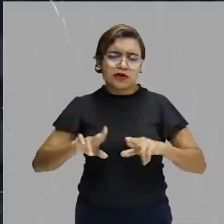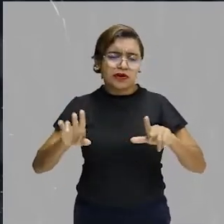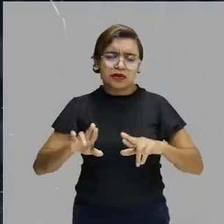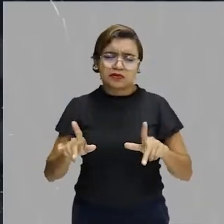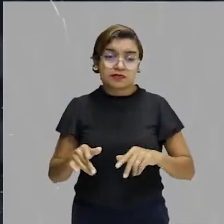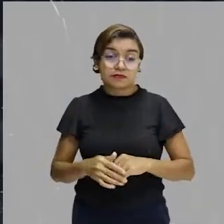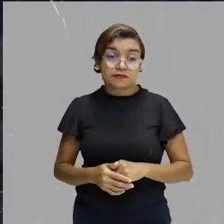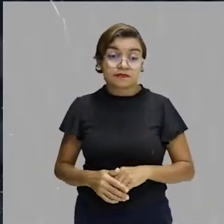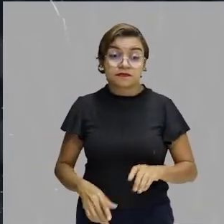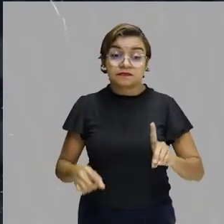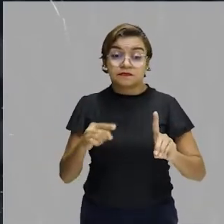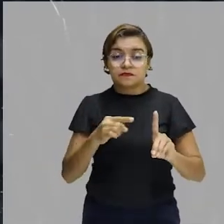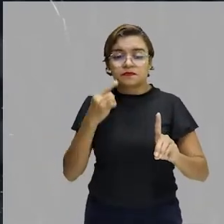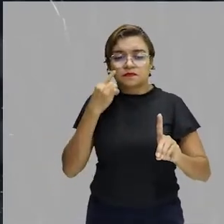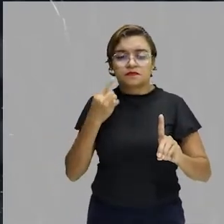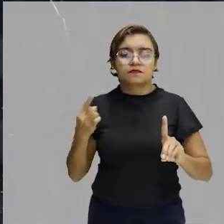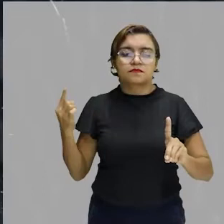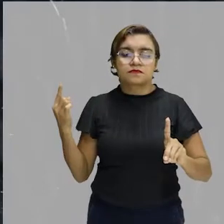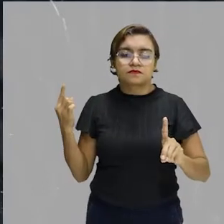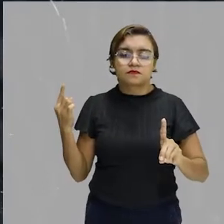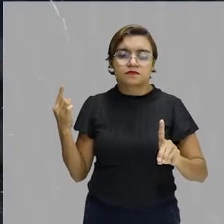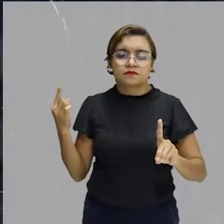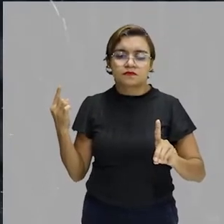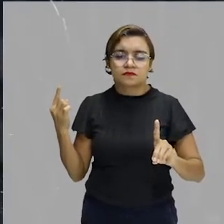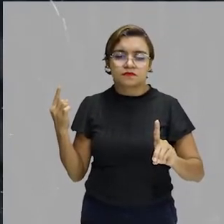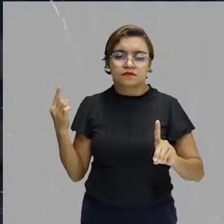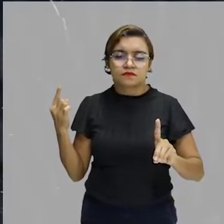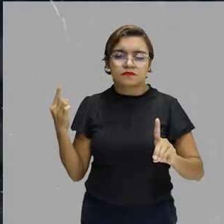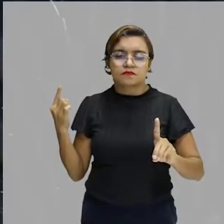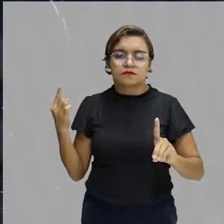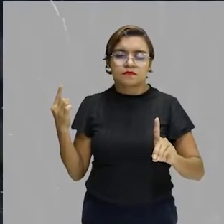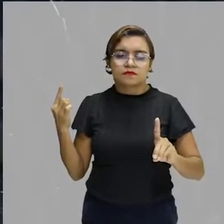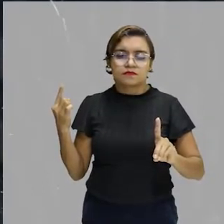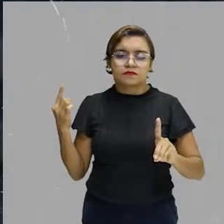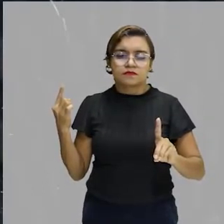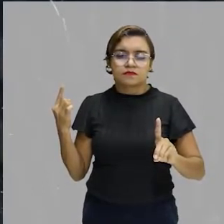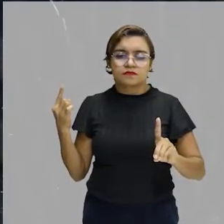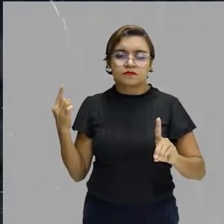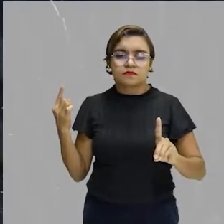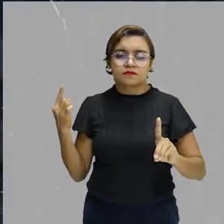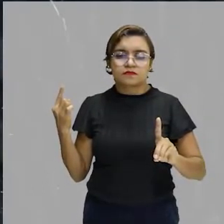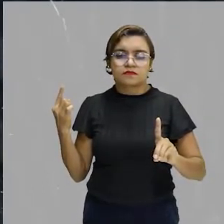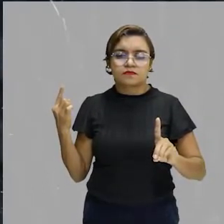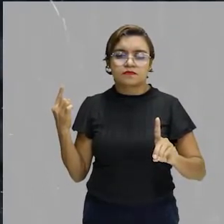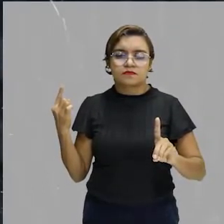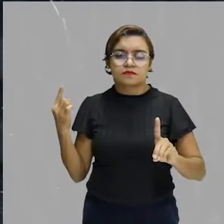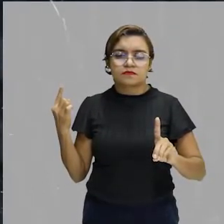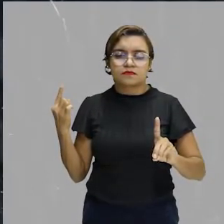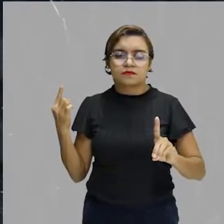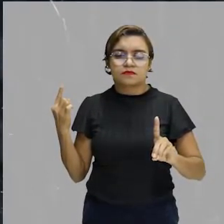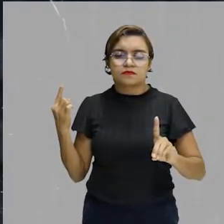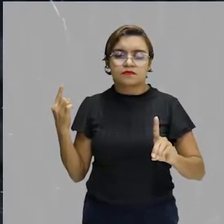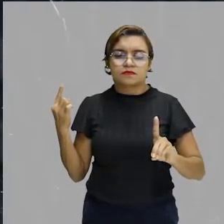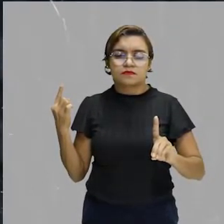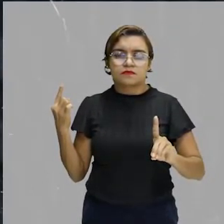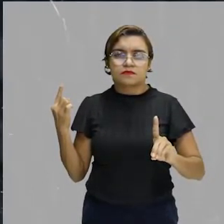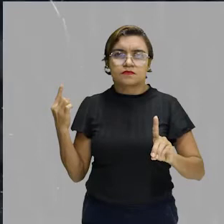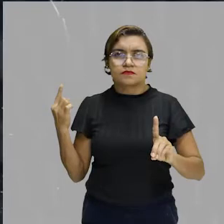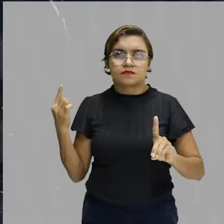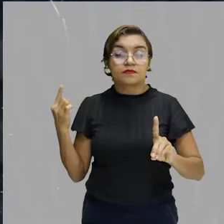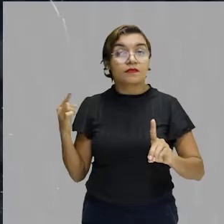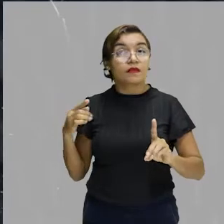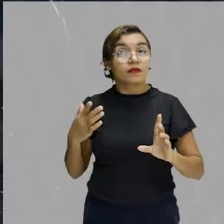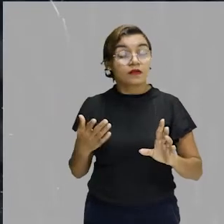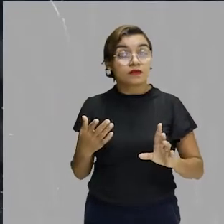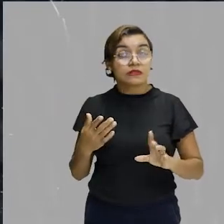tradicional. E a letra D, é vantagem a redução dos custos da produção elétrica devido ao emprego diminuto de tecnologia?